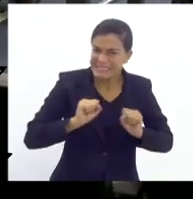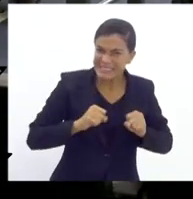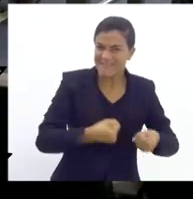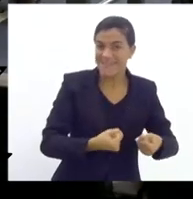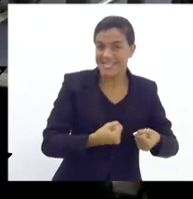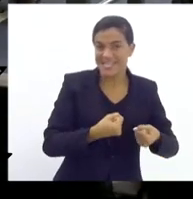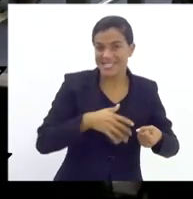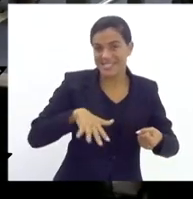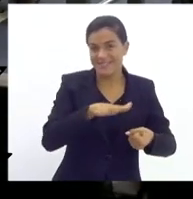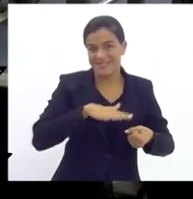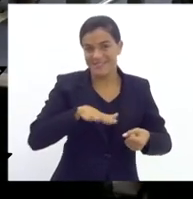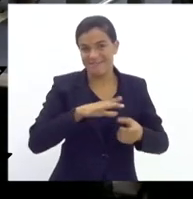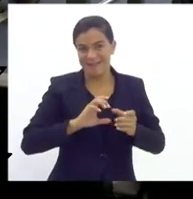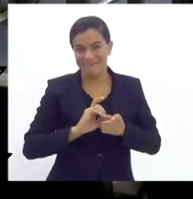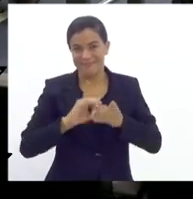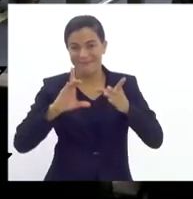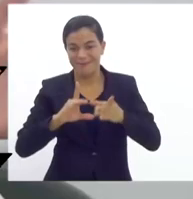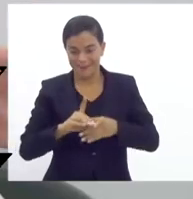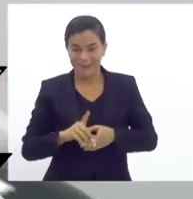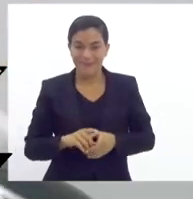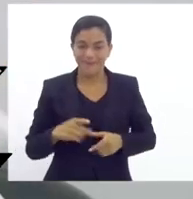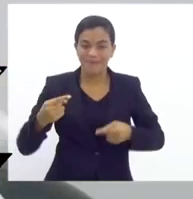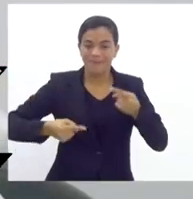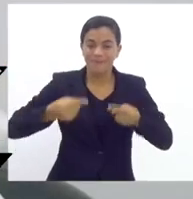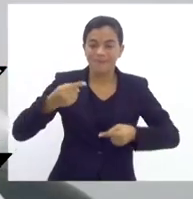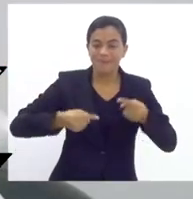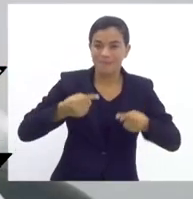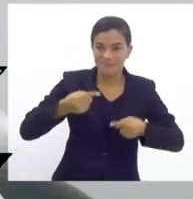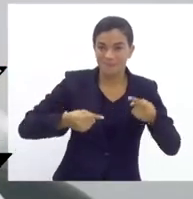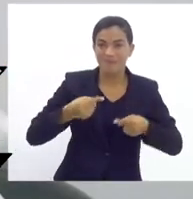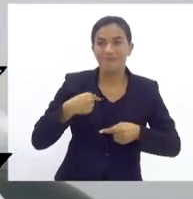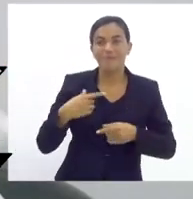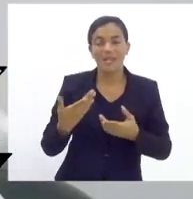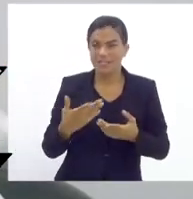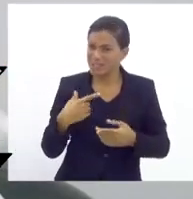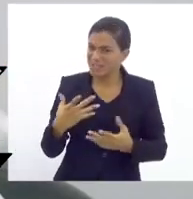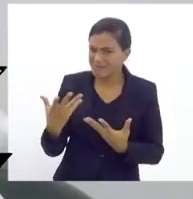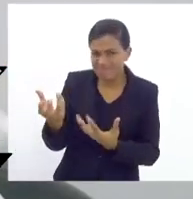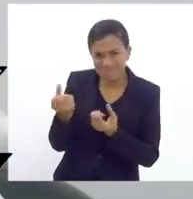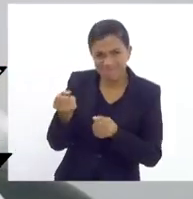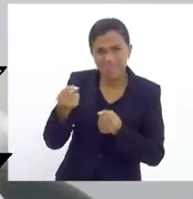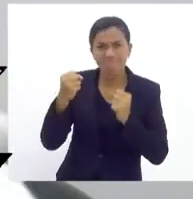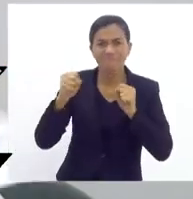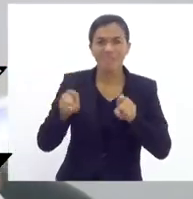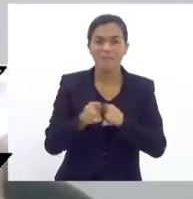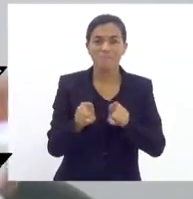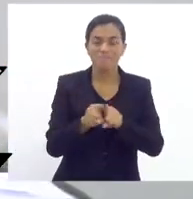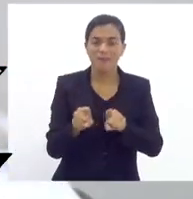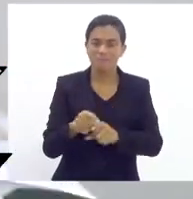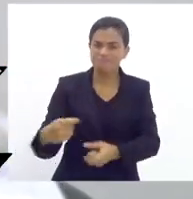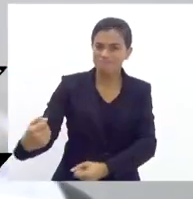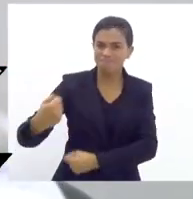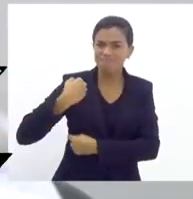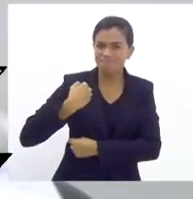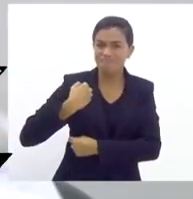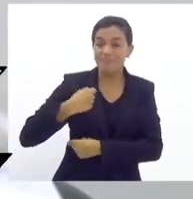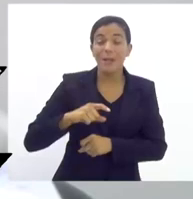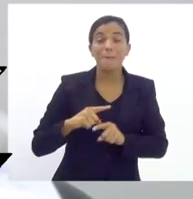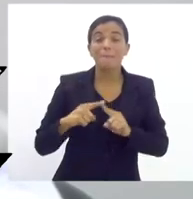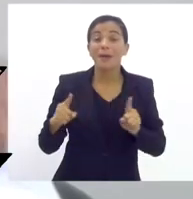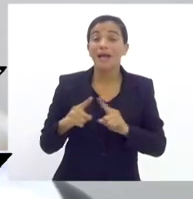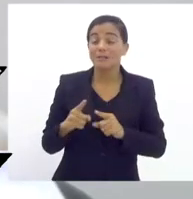no espaço democrático de discussão e a gente acolheu essa bandeira e seguramos também mas os encaminhamentos